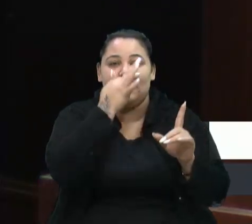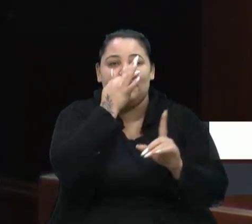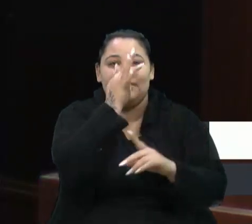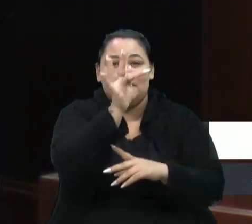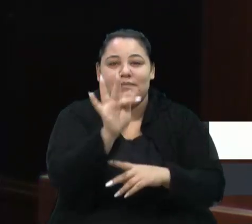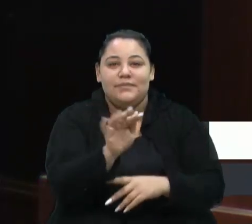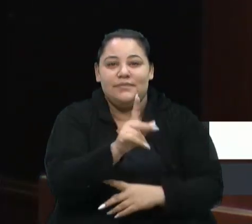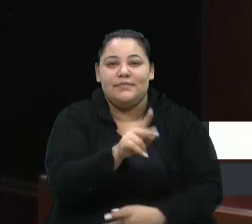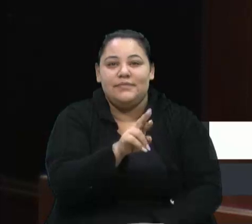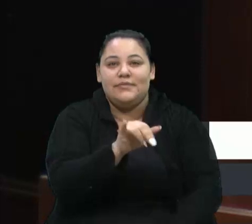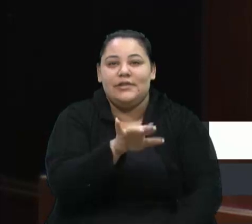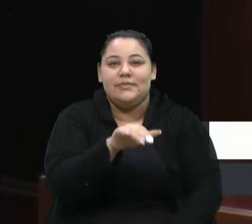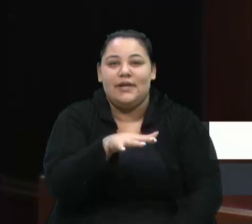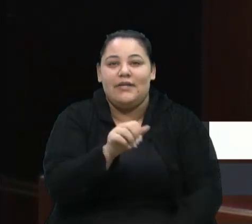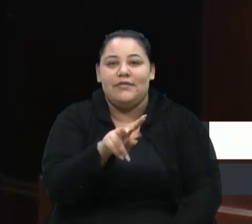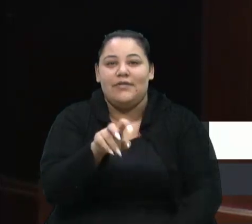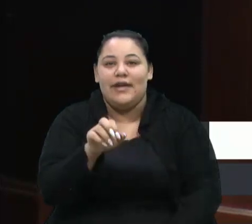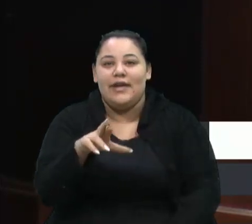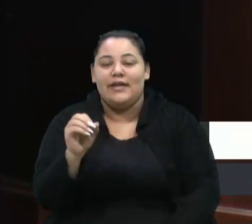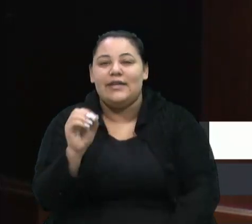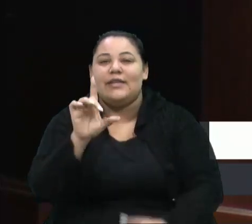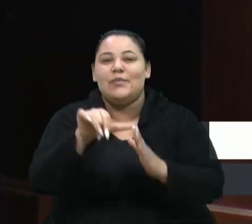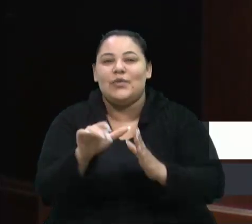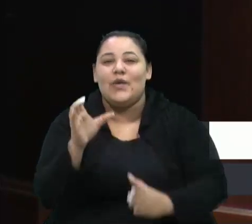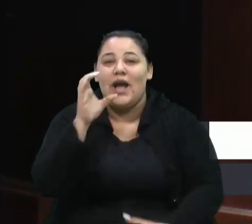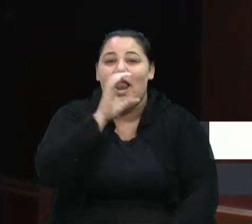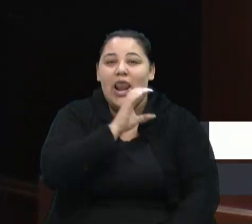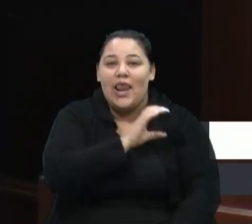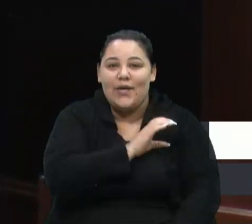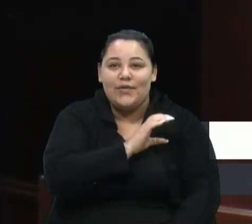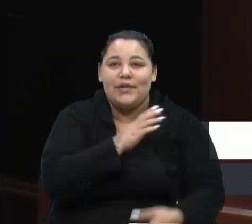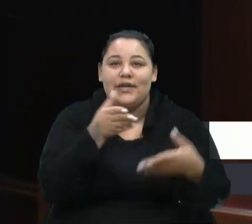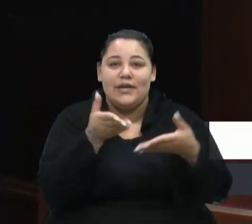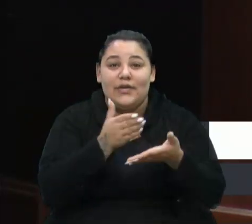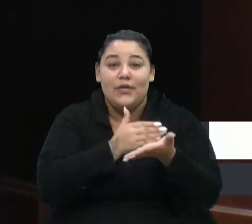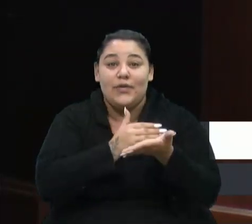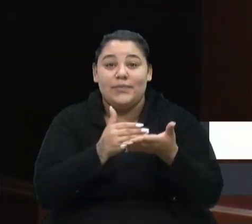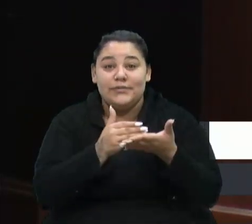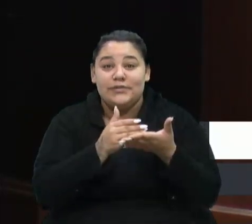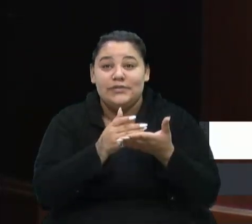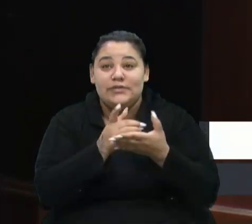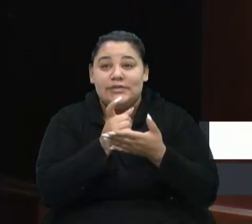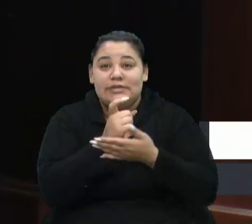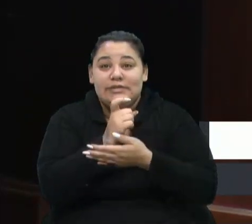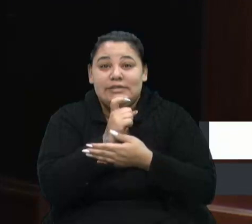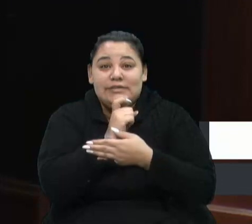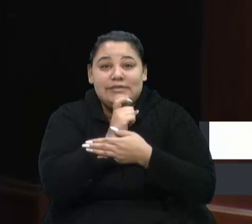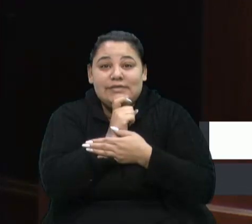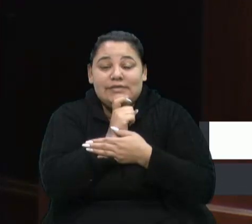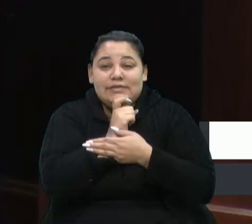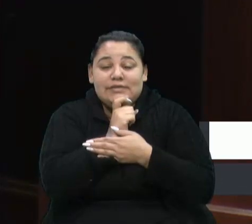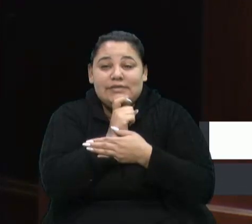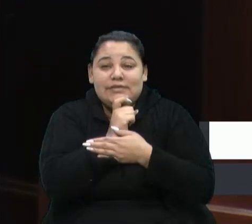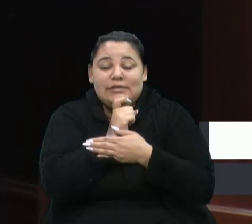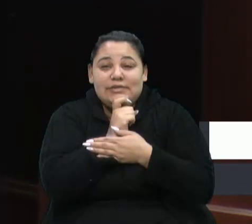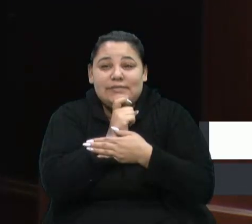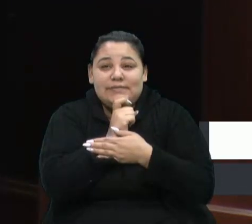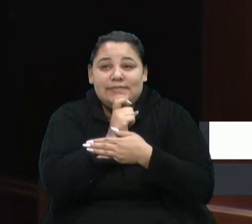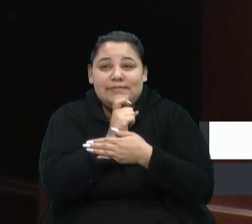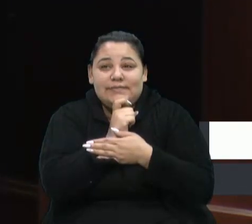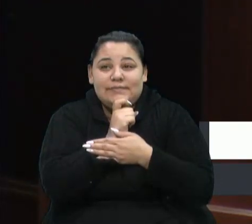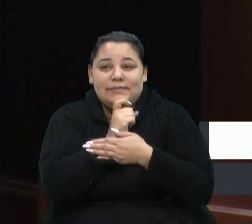depois vem verão, e temos iniciando hoje uma estação muito fria, que é a estação